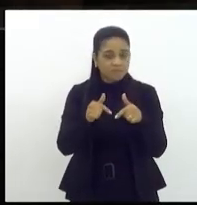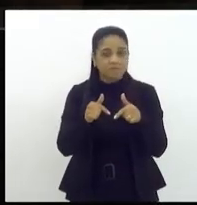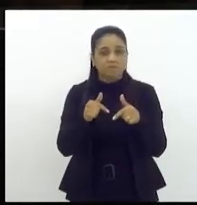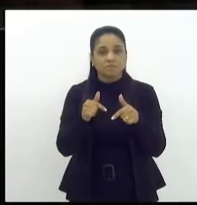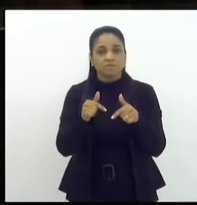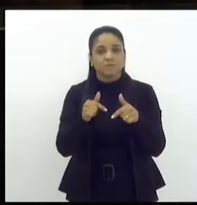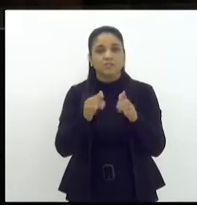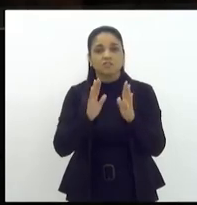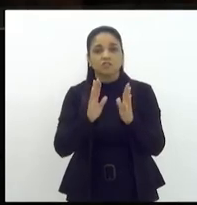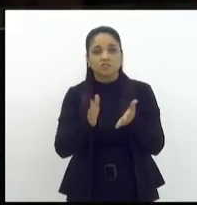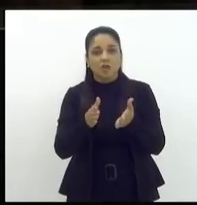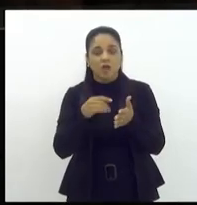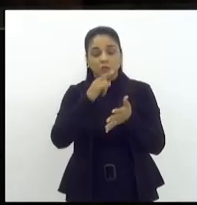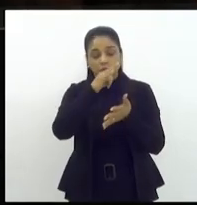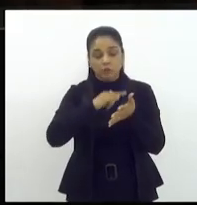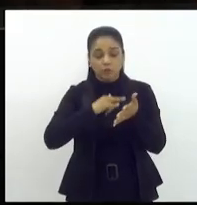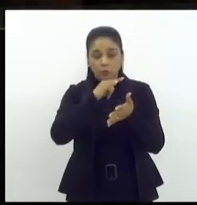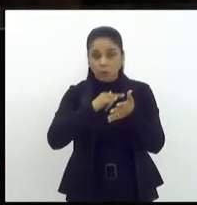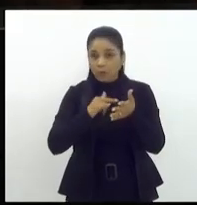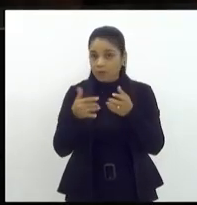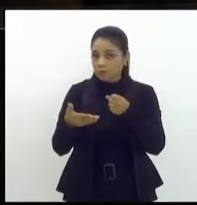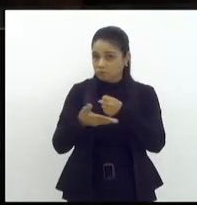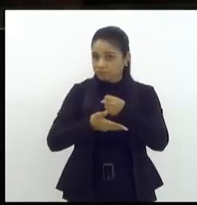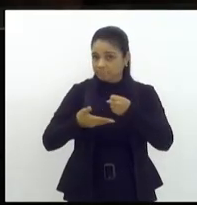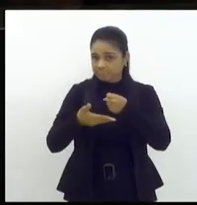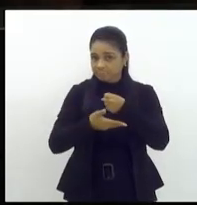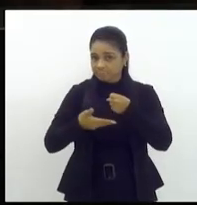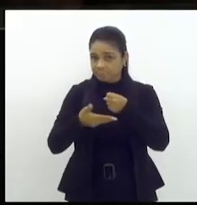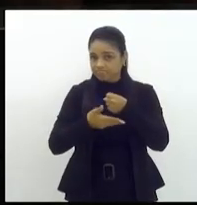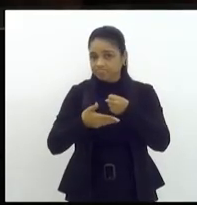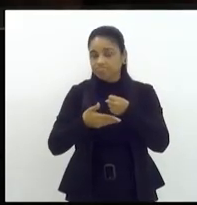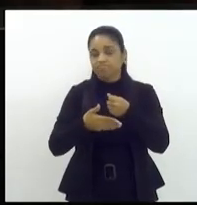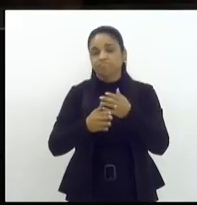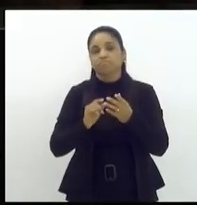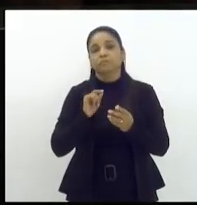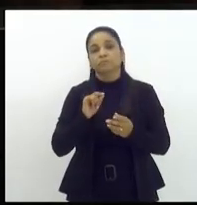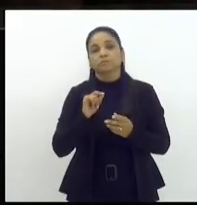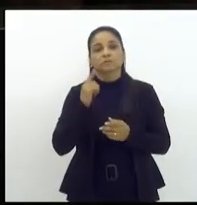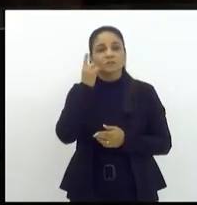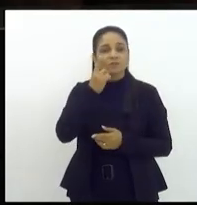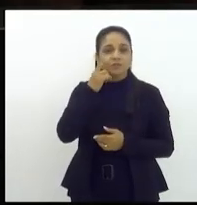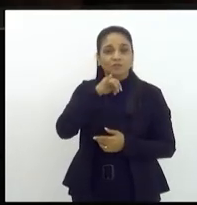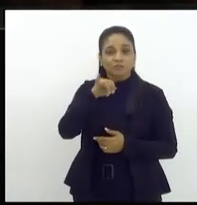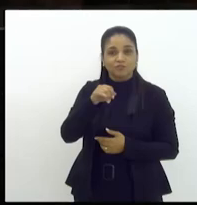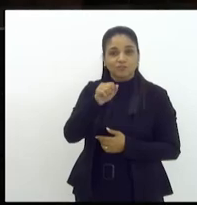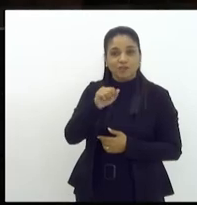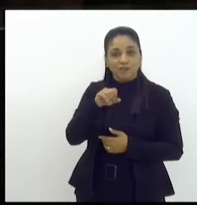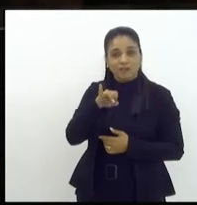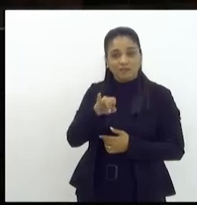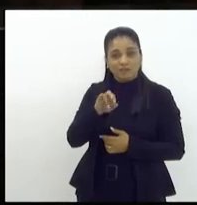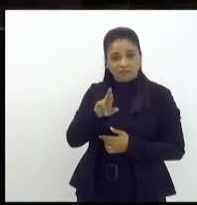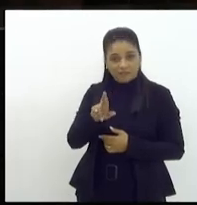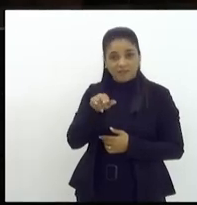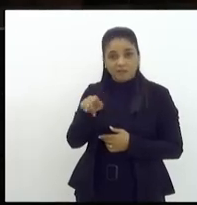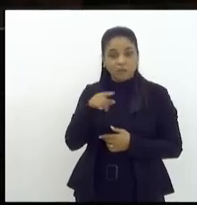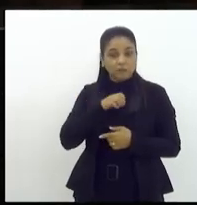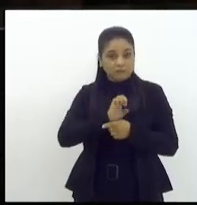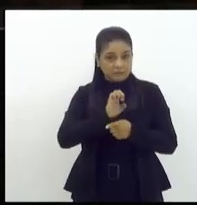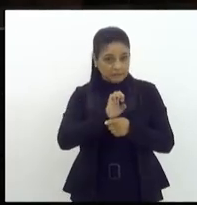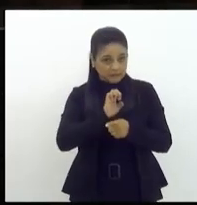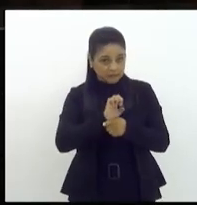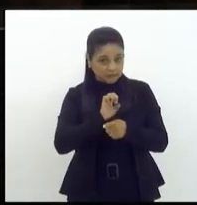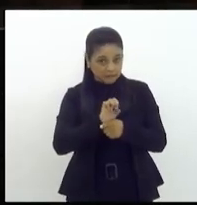temos já um documento básico e mais do que isso deputado O Estado